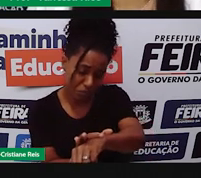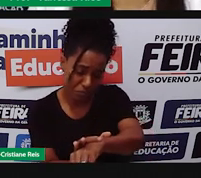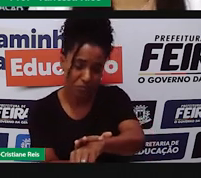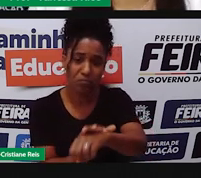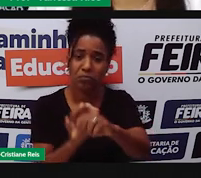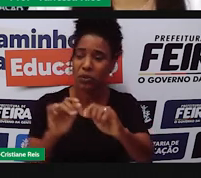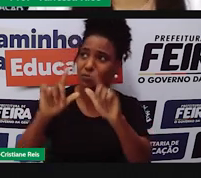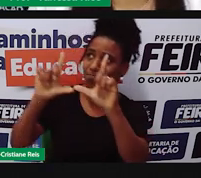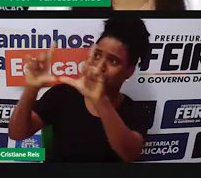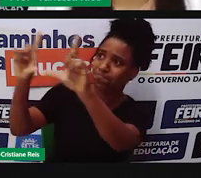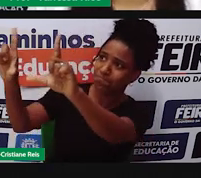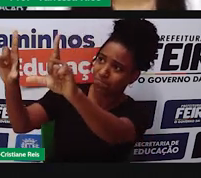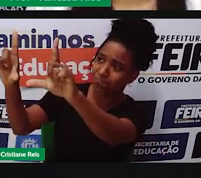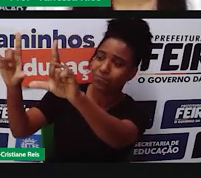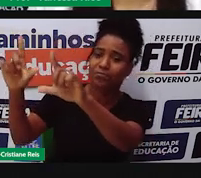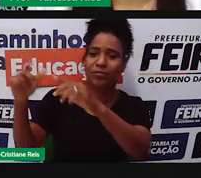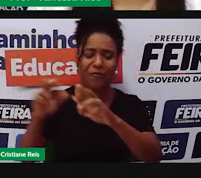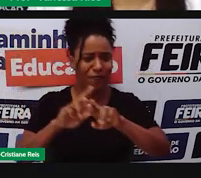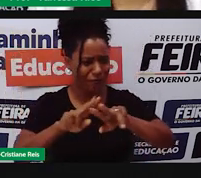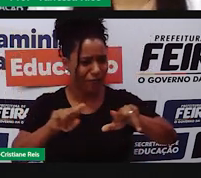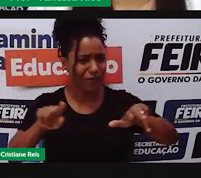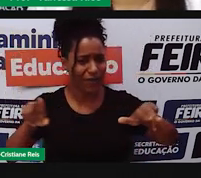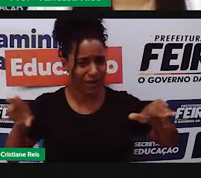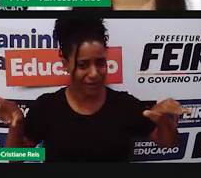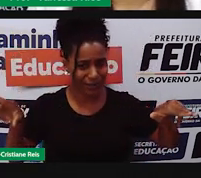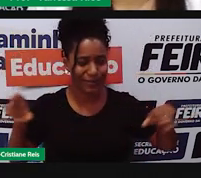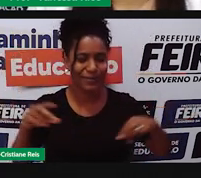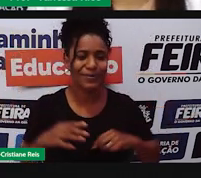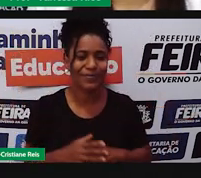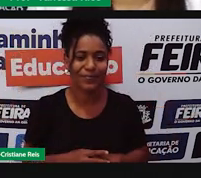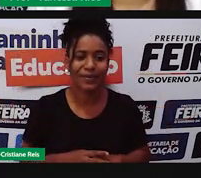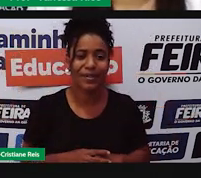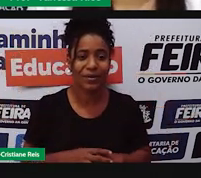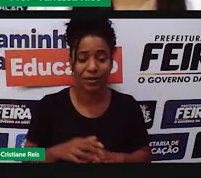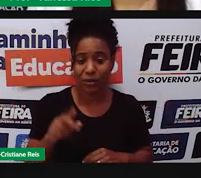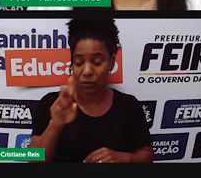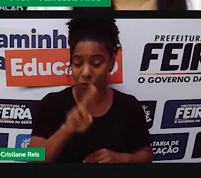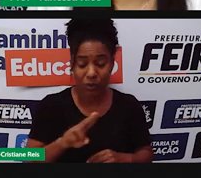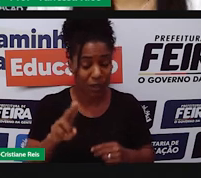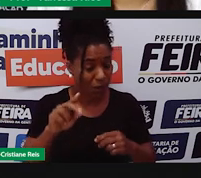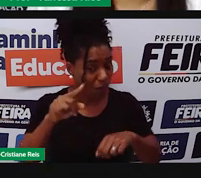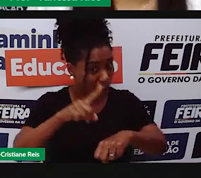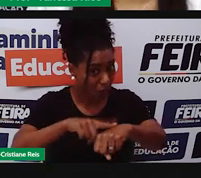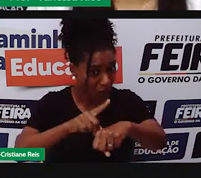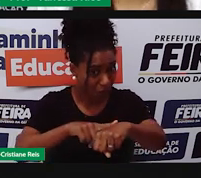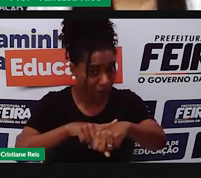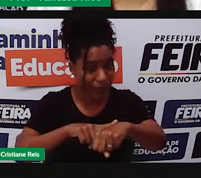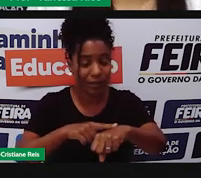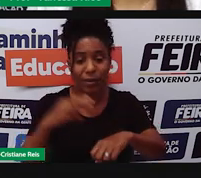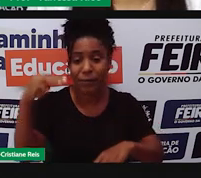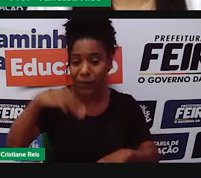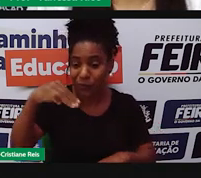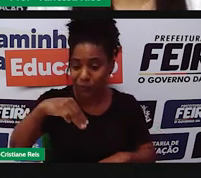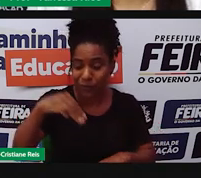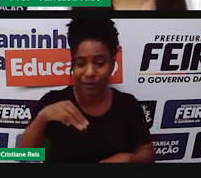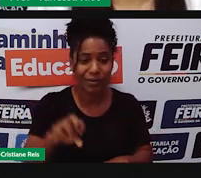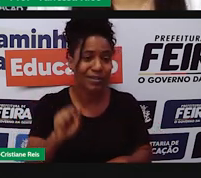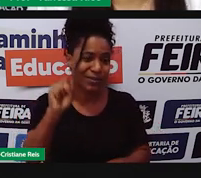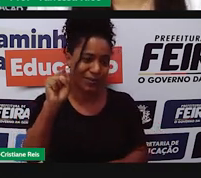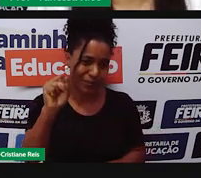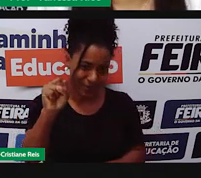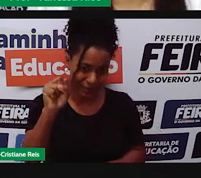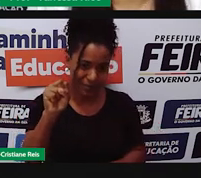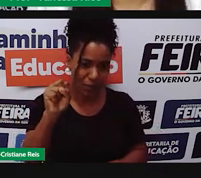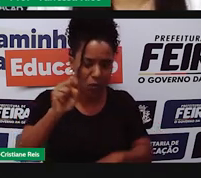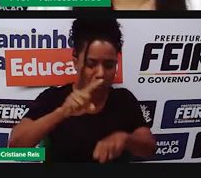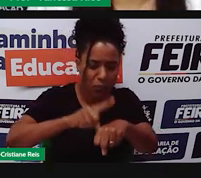diversos modelos diferentes. Usamos as horas, os minutos e os segundos para marcar o tempo e a